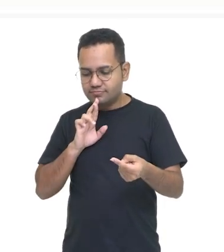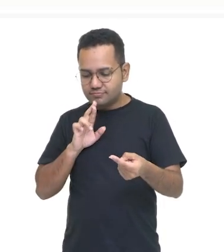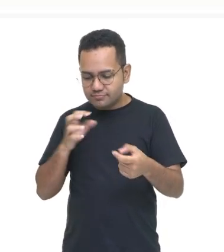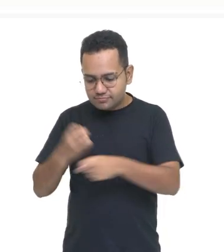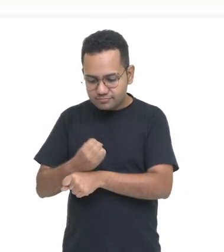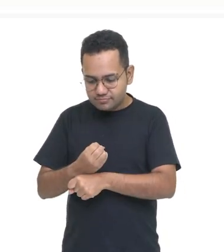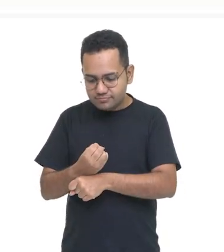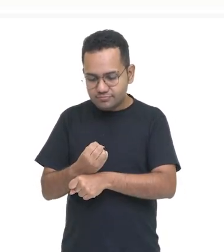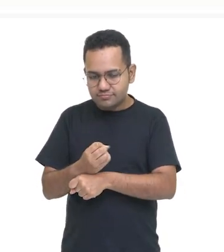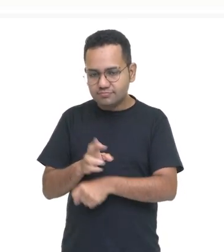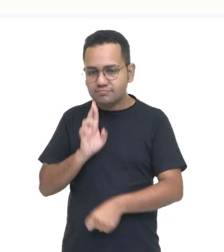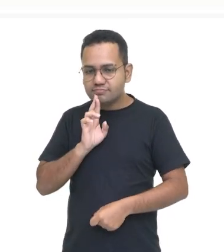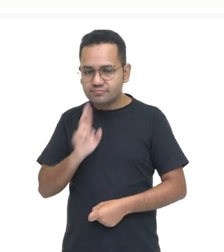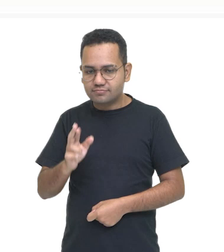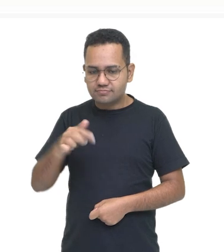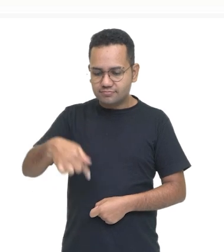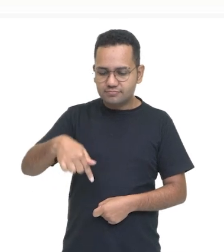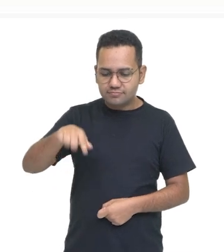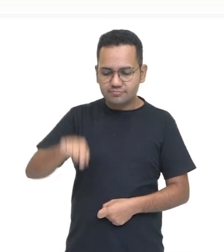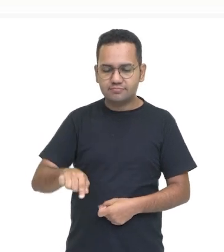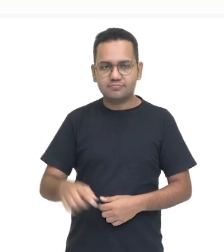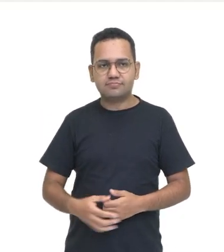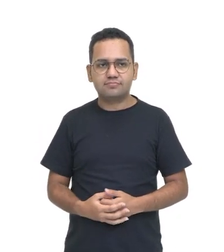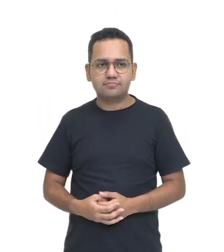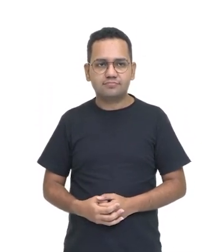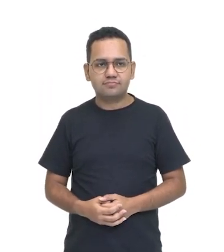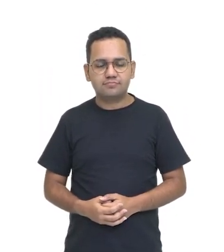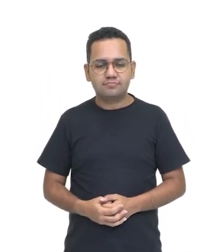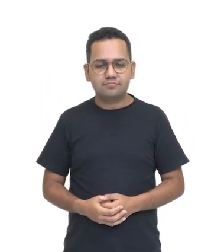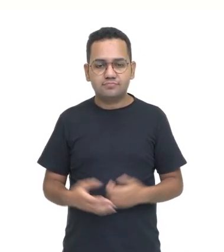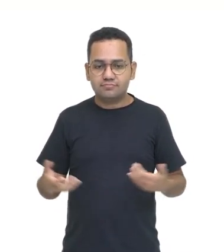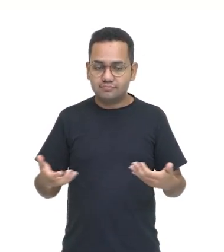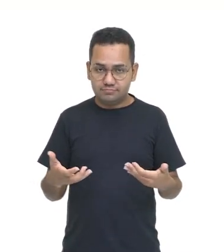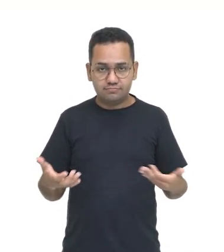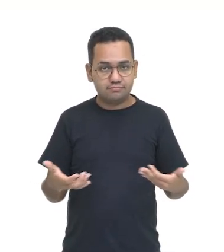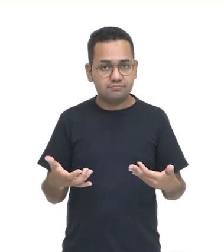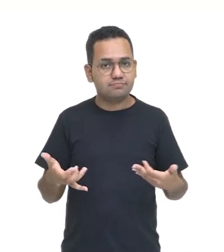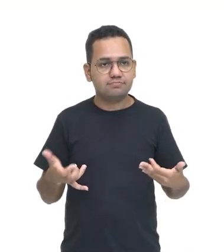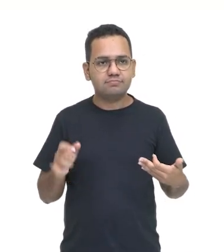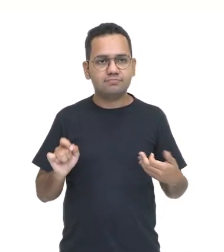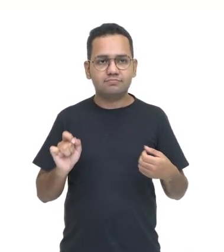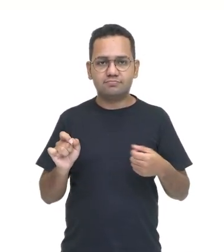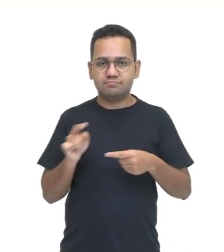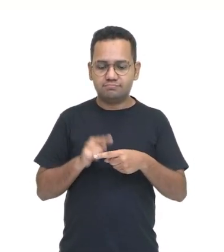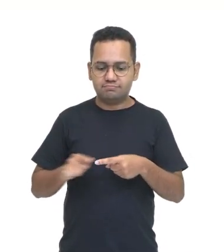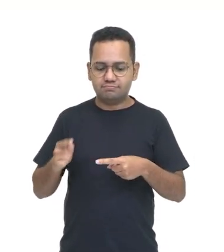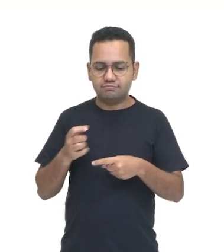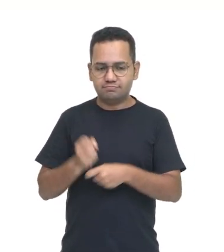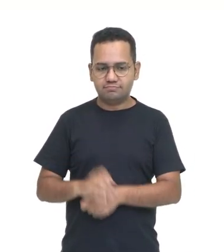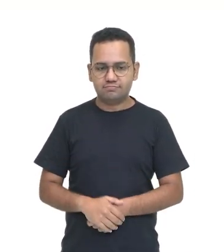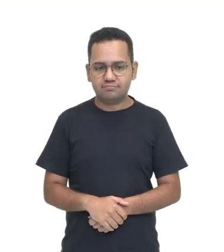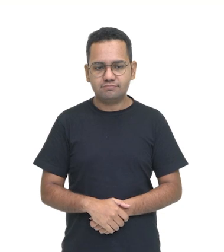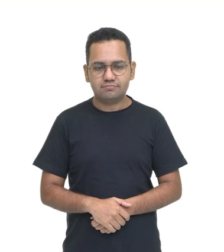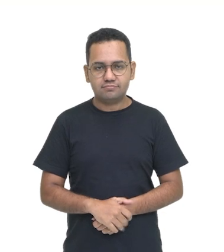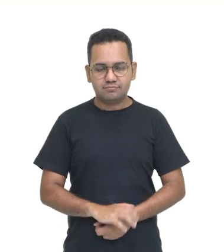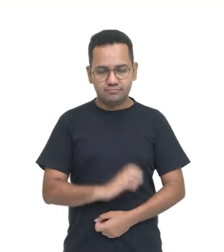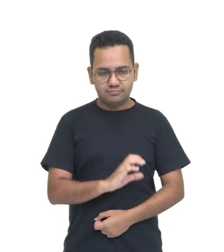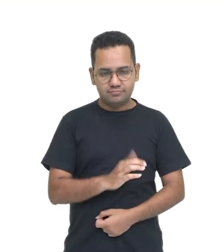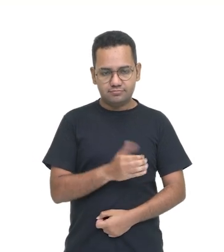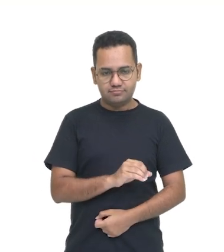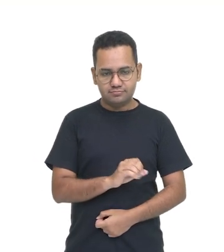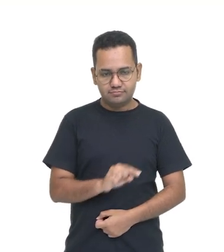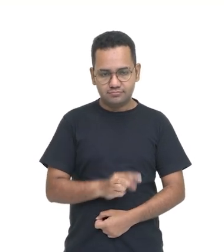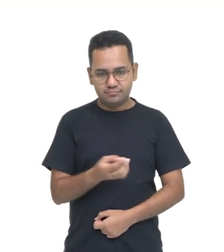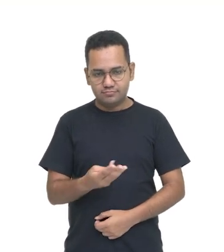conta, 10 menos 3, 7 fatorial. Vamos fazer essa divisão de fatorial agora. Ó. Combinação de 10,3,